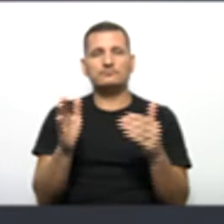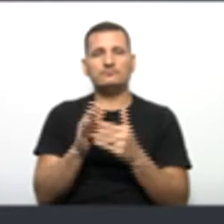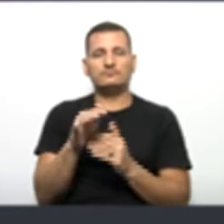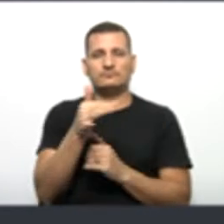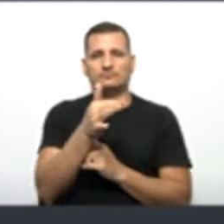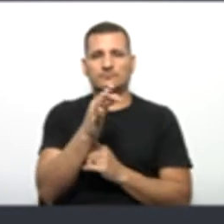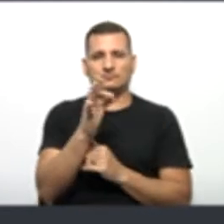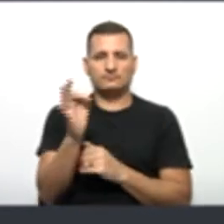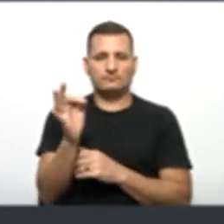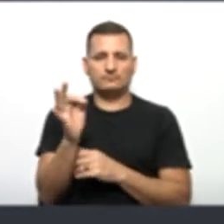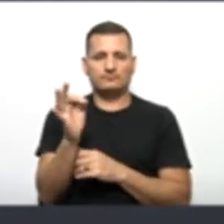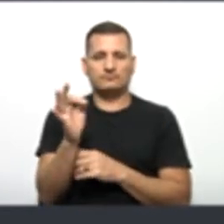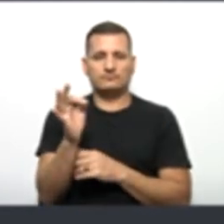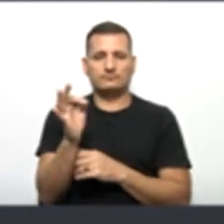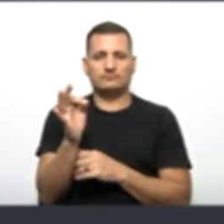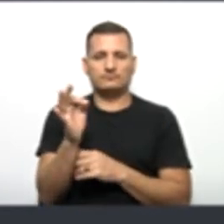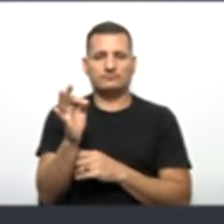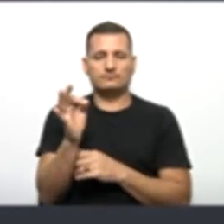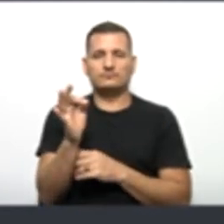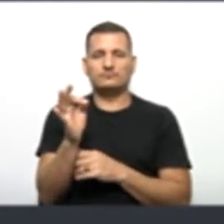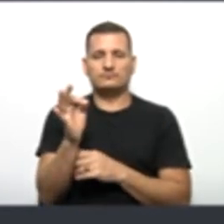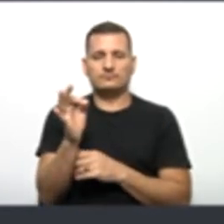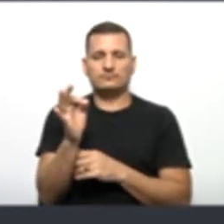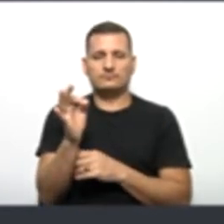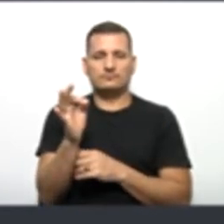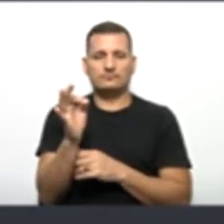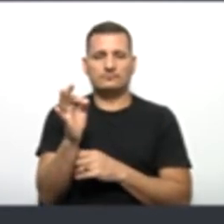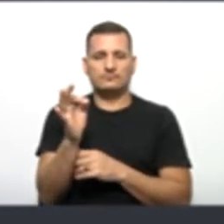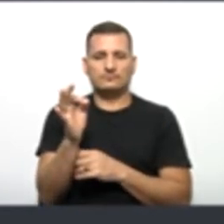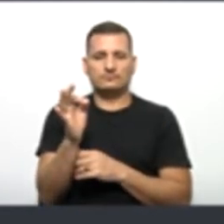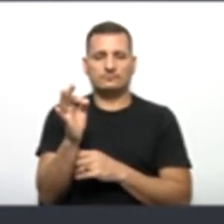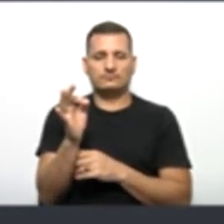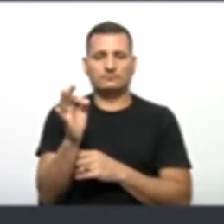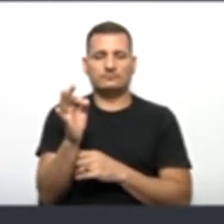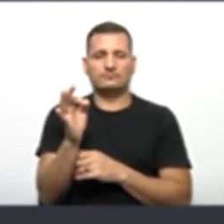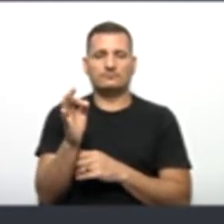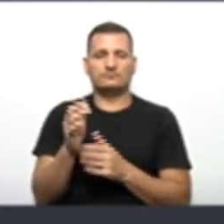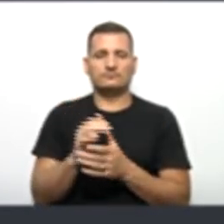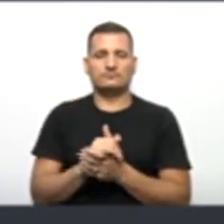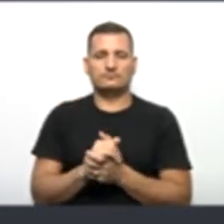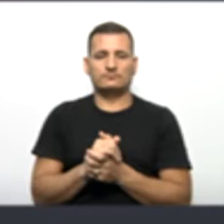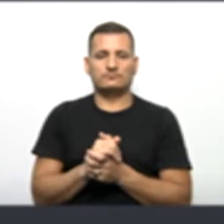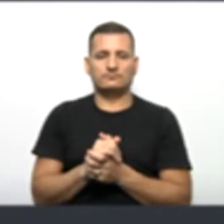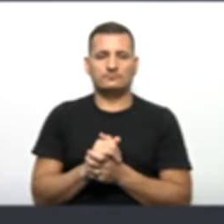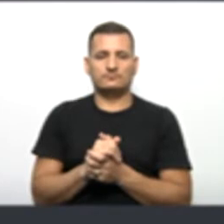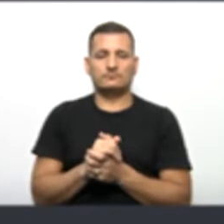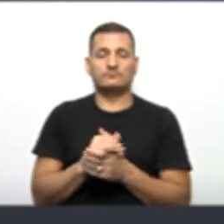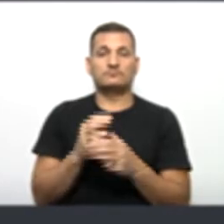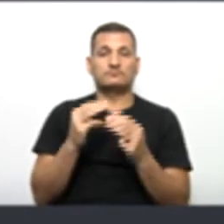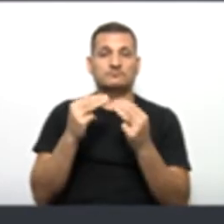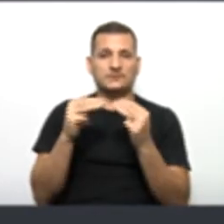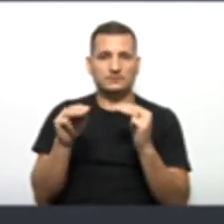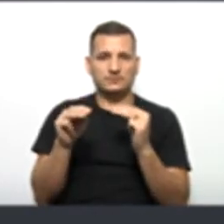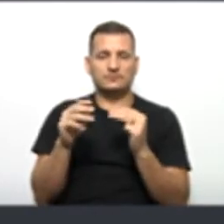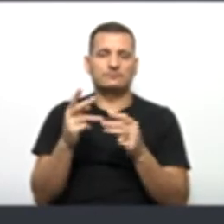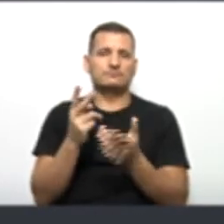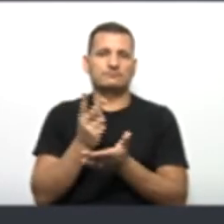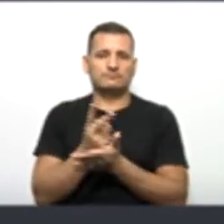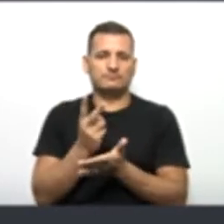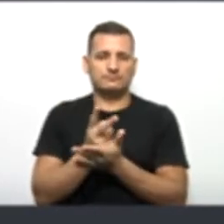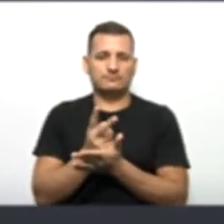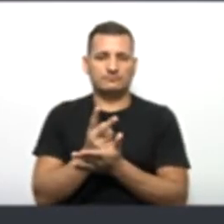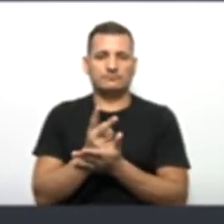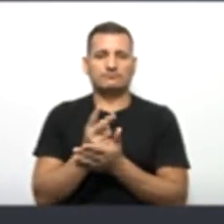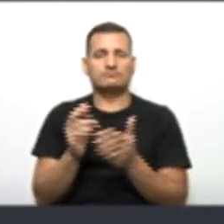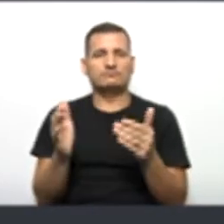e ele vai ter no máximo 100 caracteres certo mensagem mesma coisa a mensagem vai